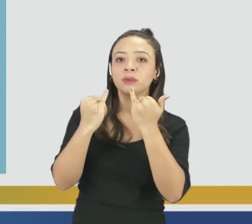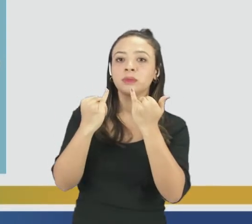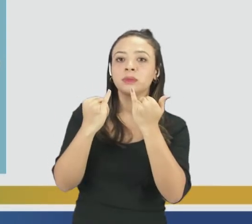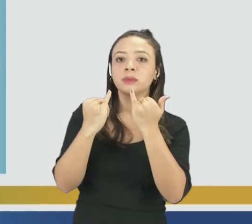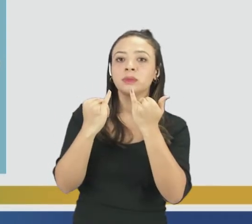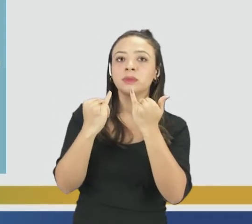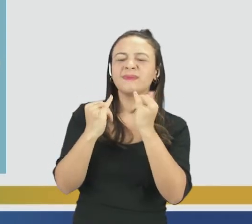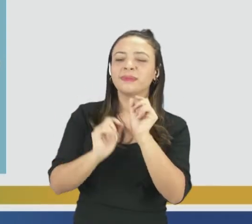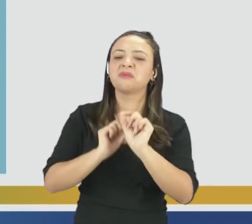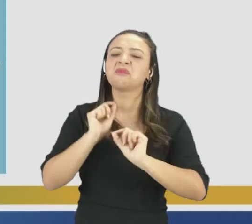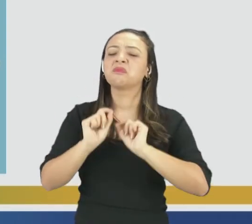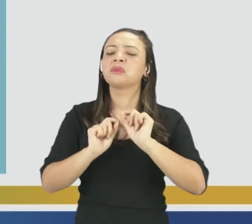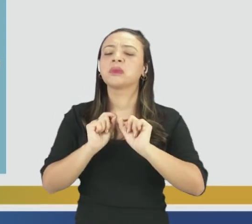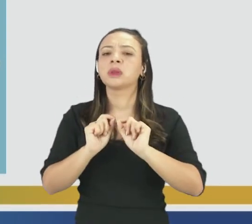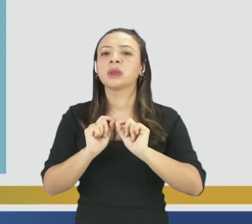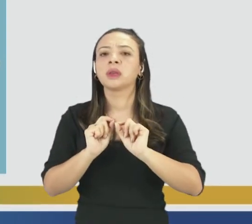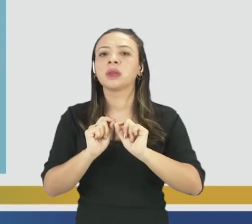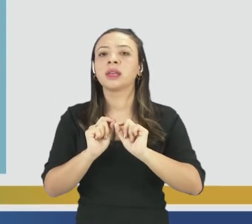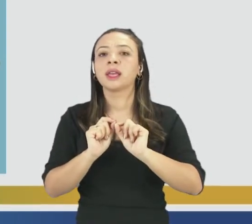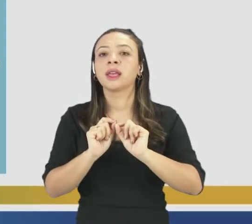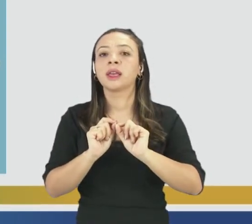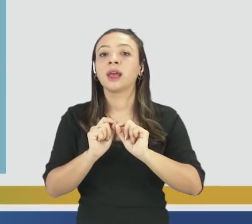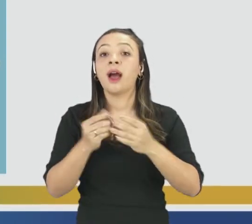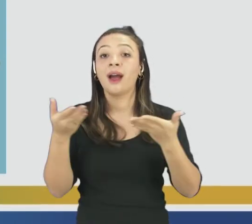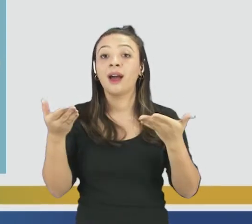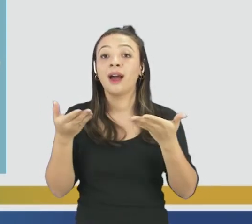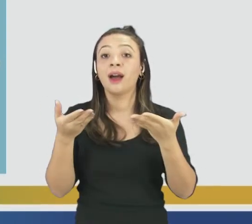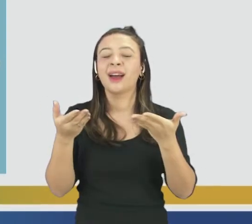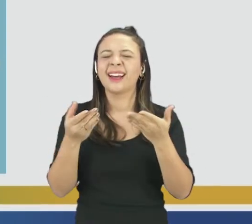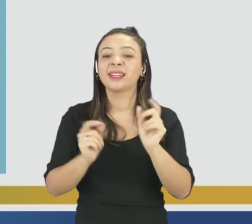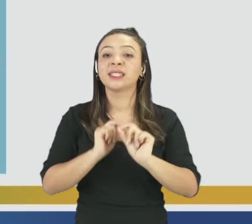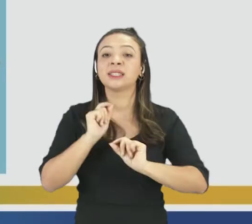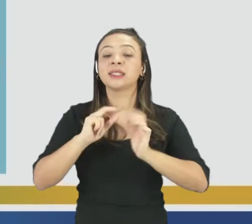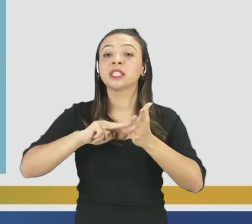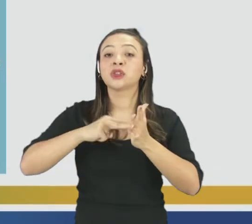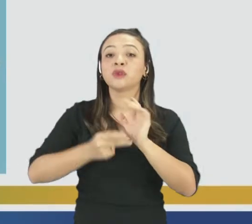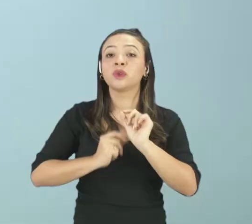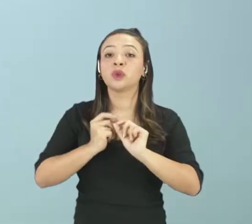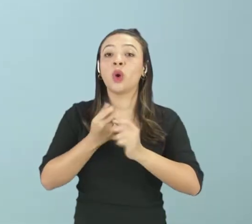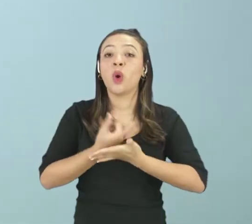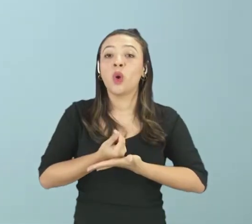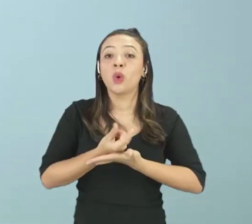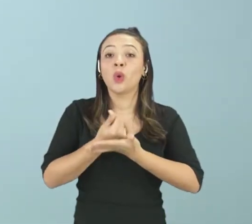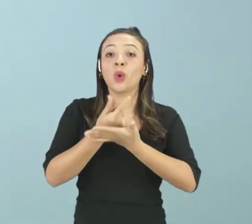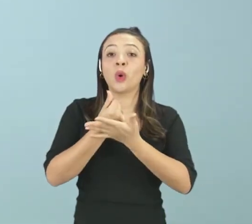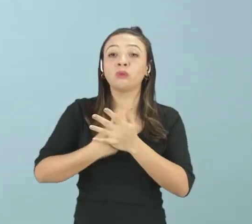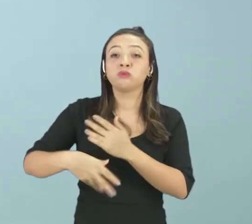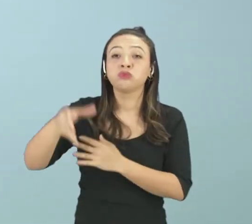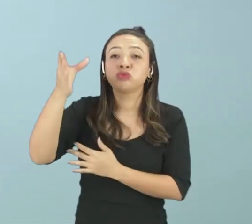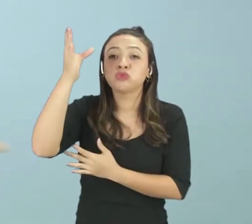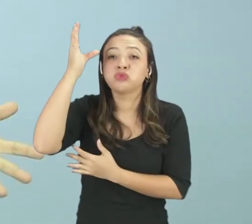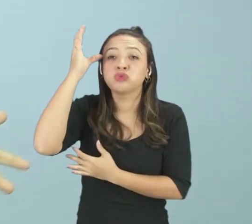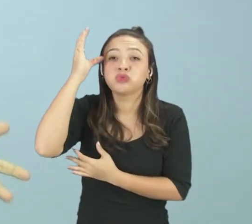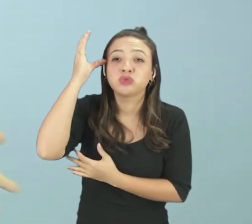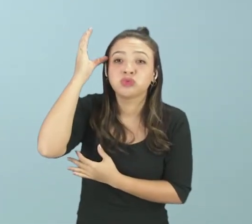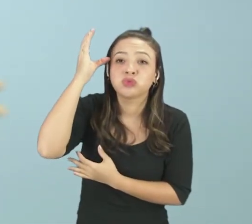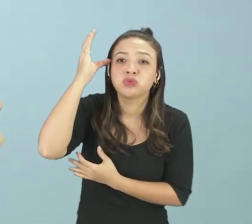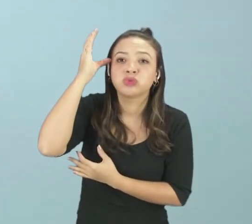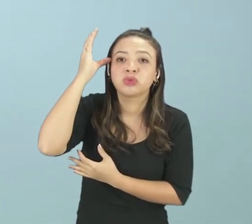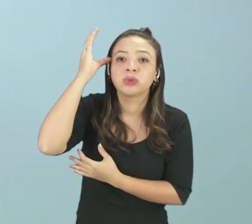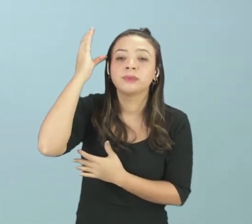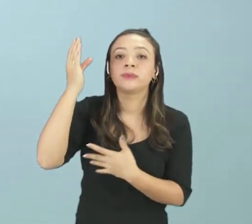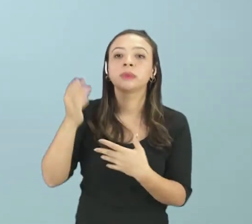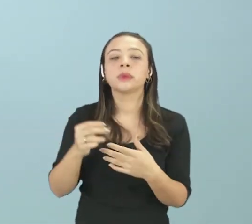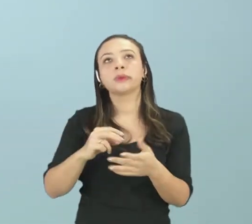outras palavras para melhor entendimento Essa é a fase do capitalismo do conhecimento século 20